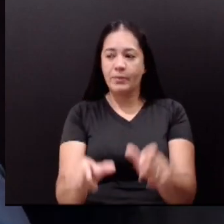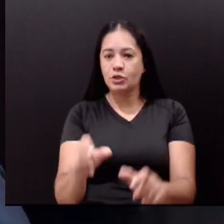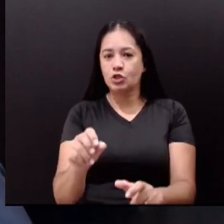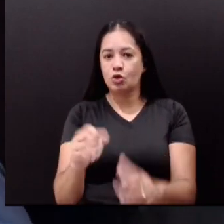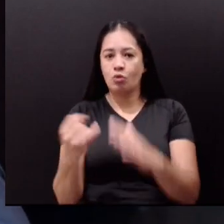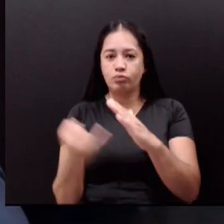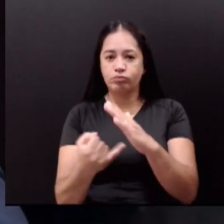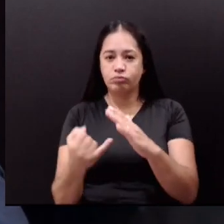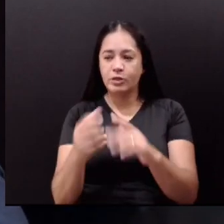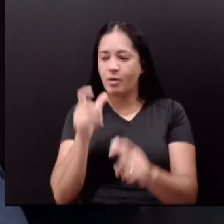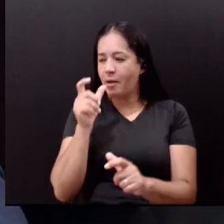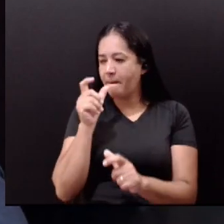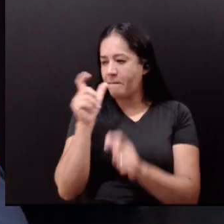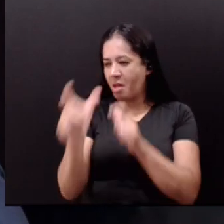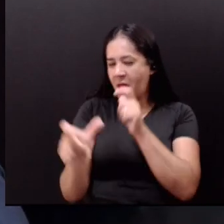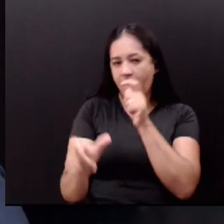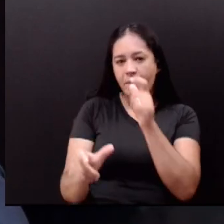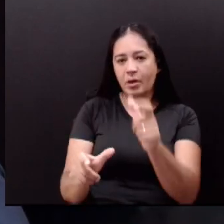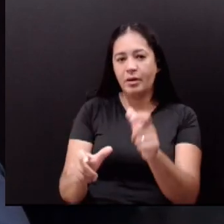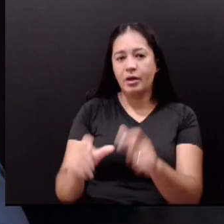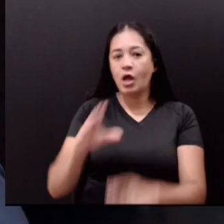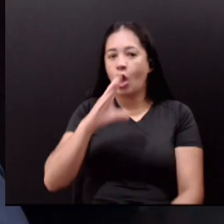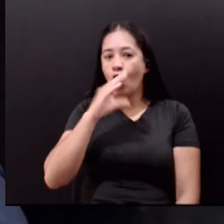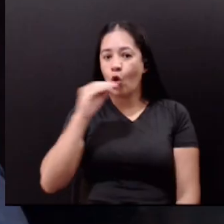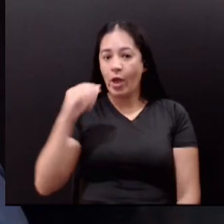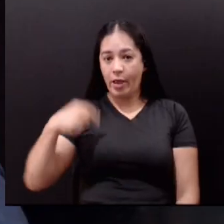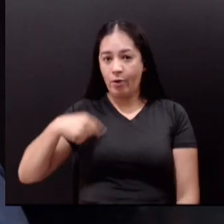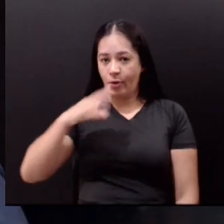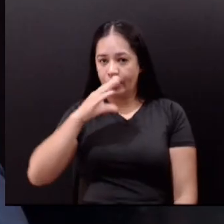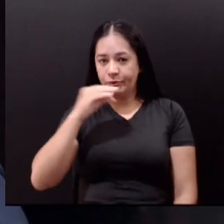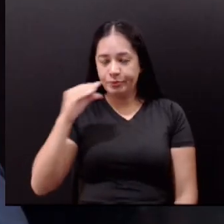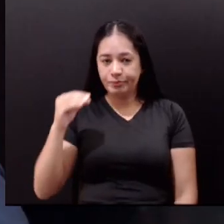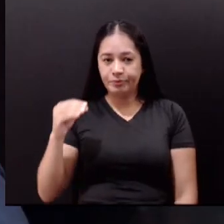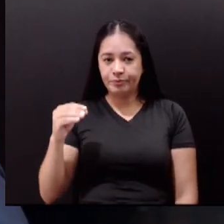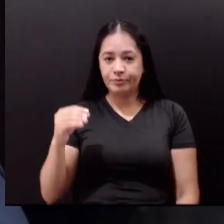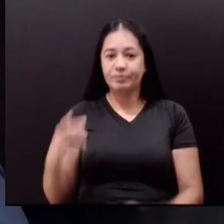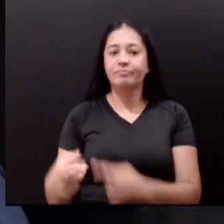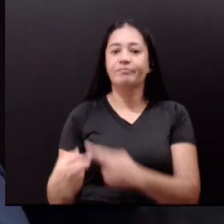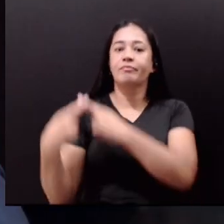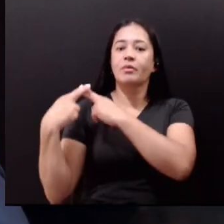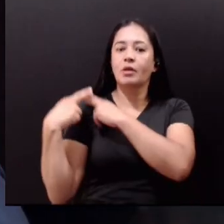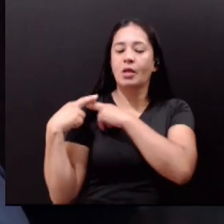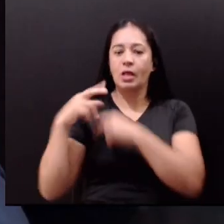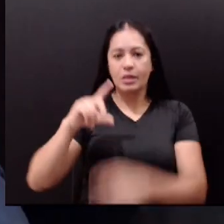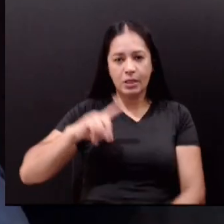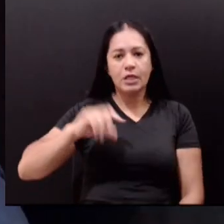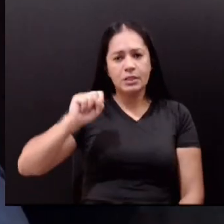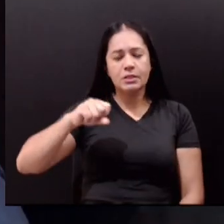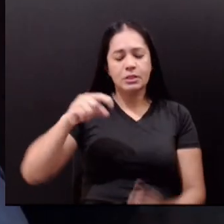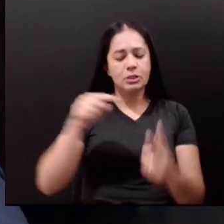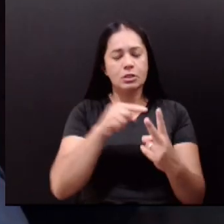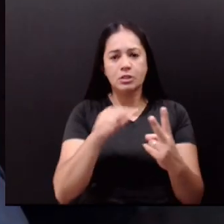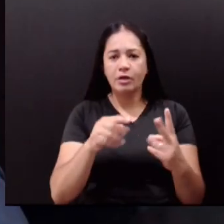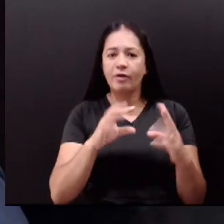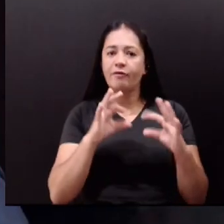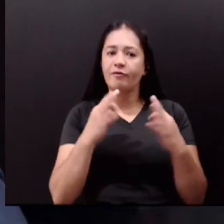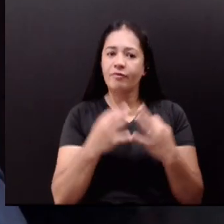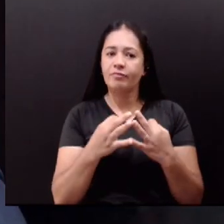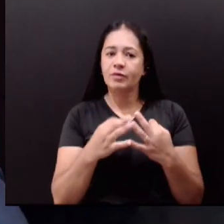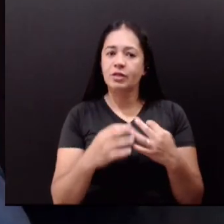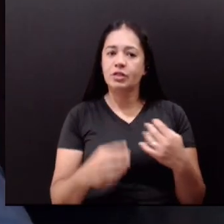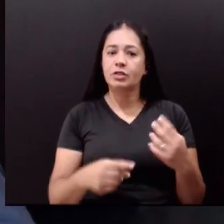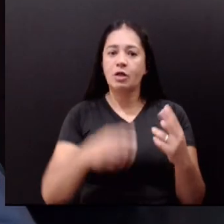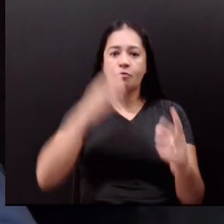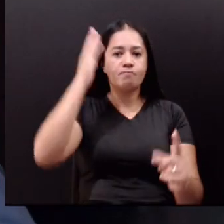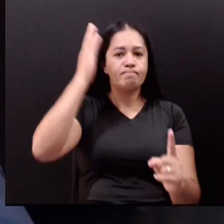instituição, né? Eu, adolescente, faço isso. Existe uma responsabilidade dos pais, sim, sem dúvida. E é uma responsabilidade que a gente diz objetiva.